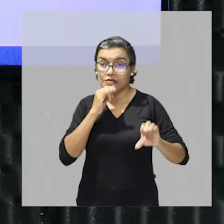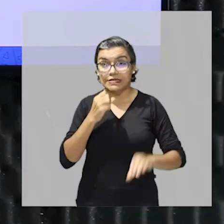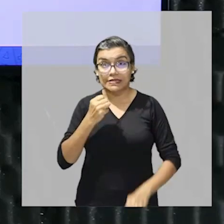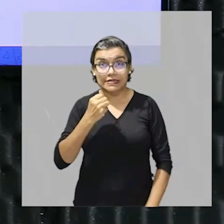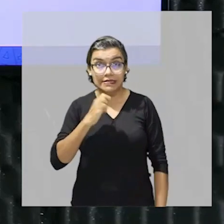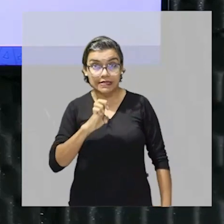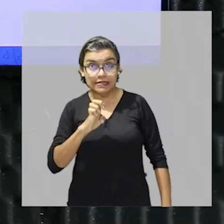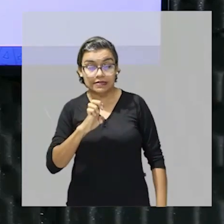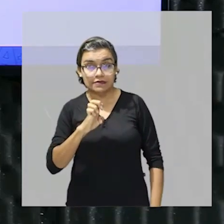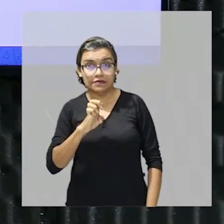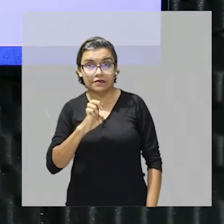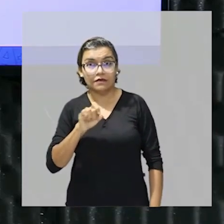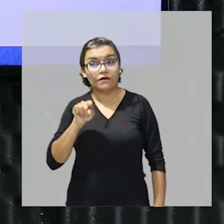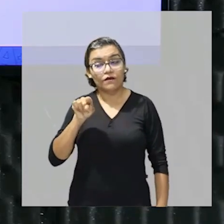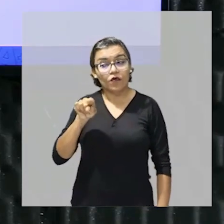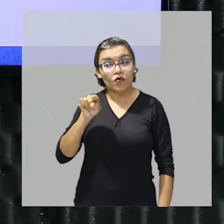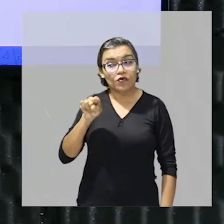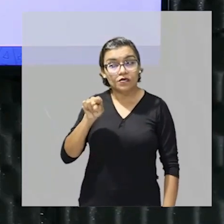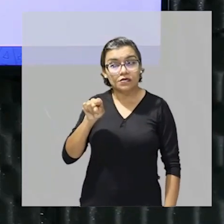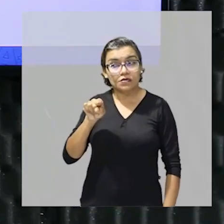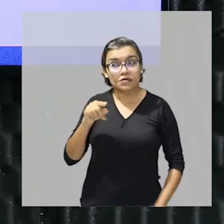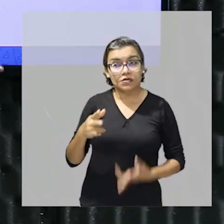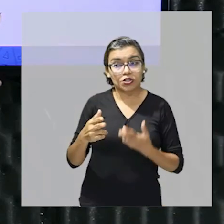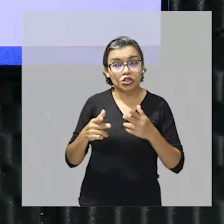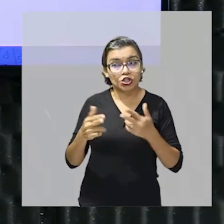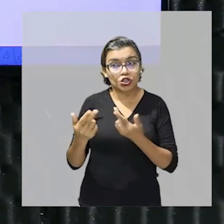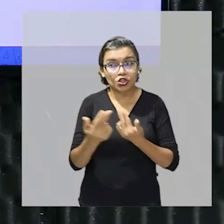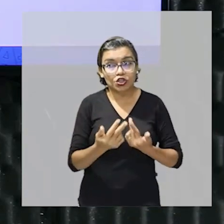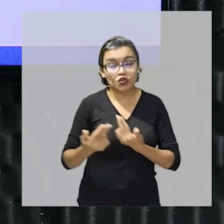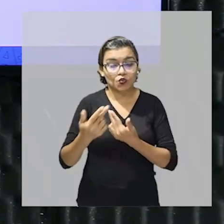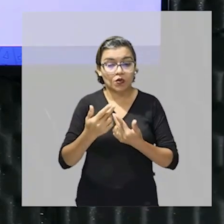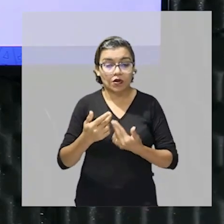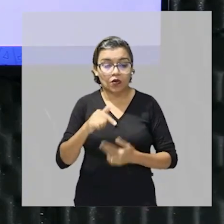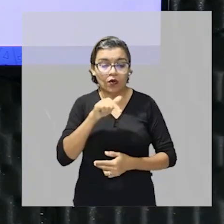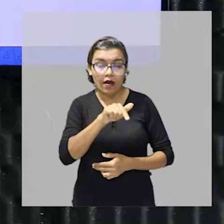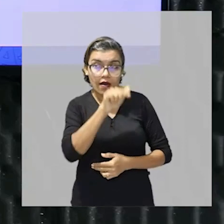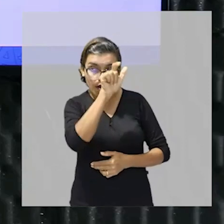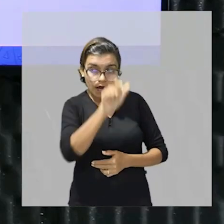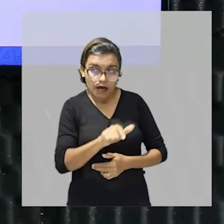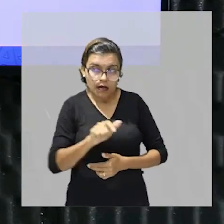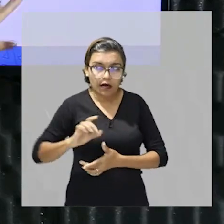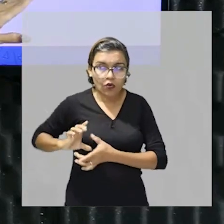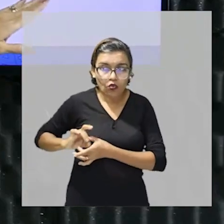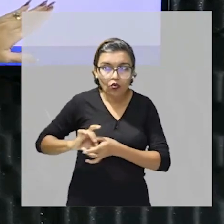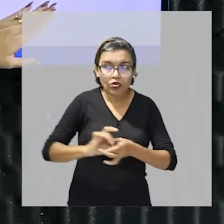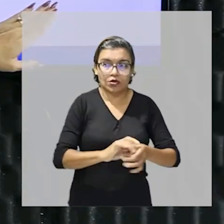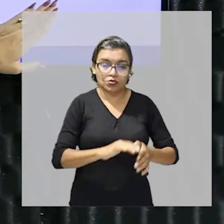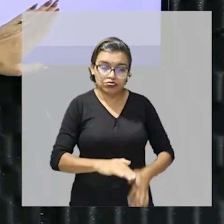como a Tina, cresceu num contexto de sociedade mais popular,